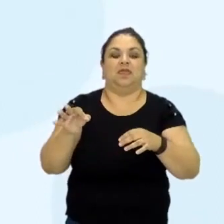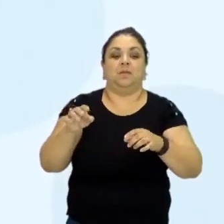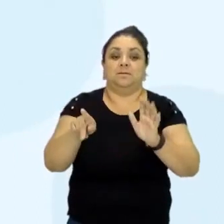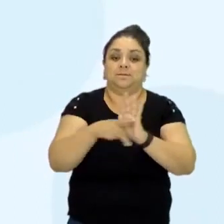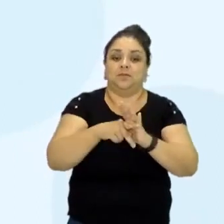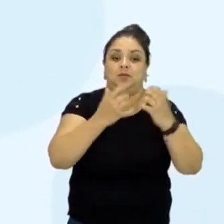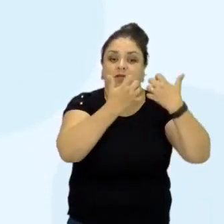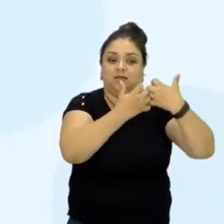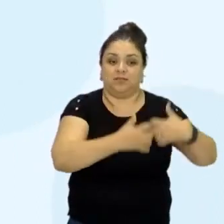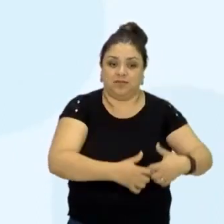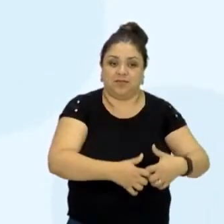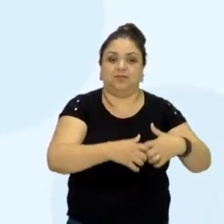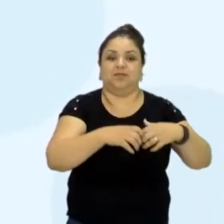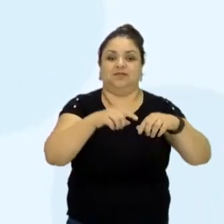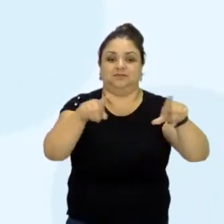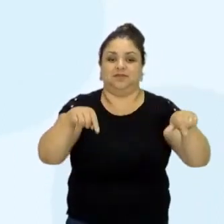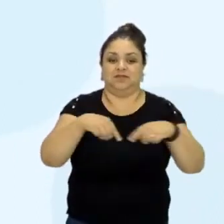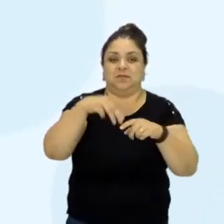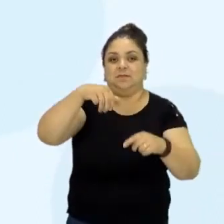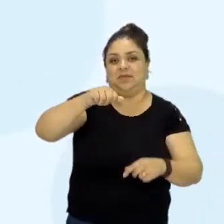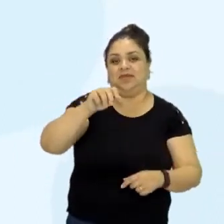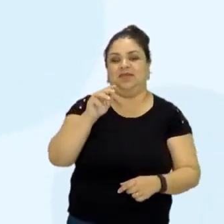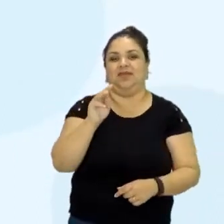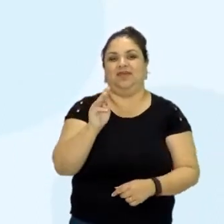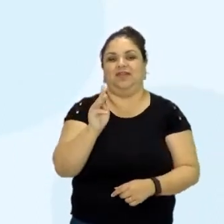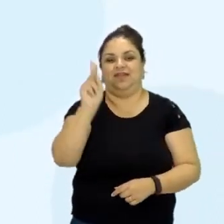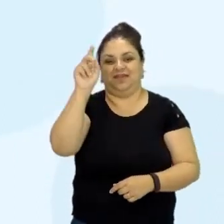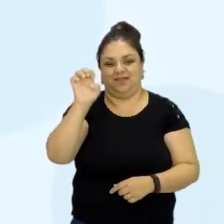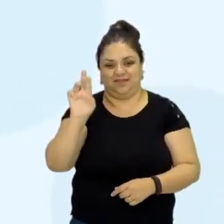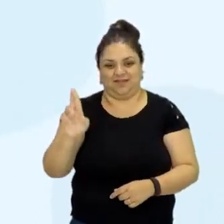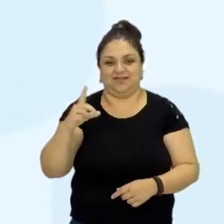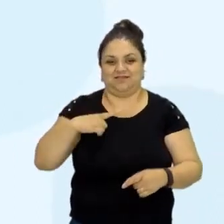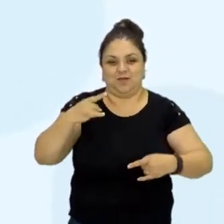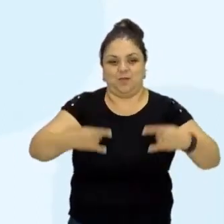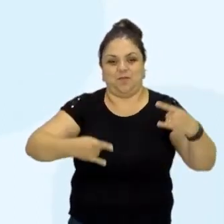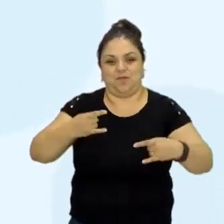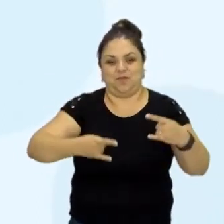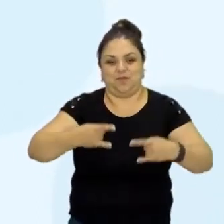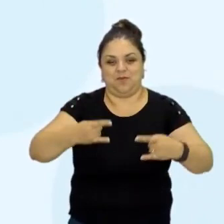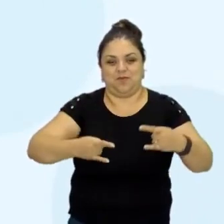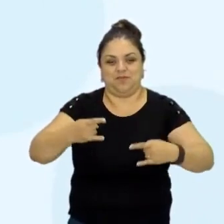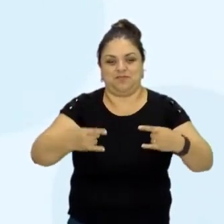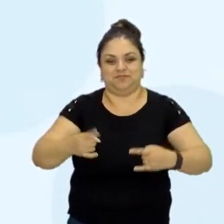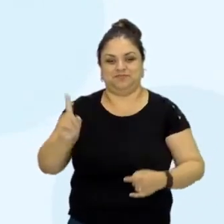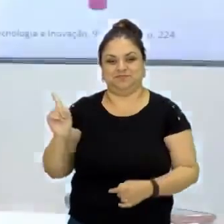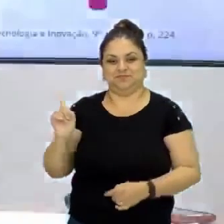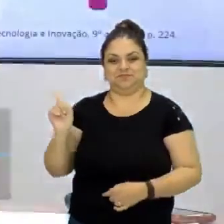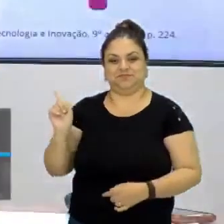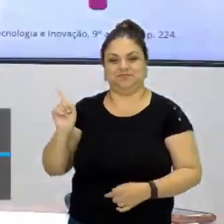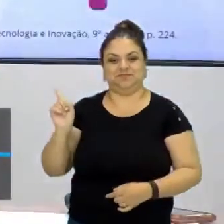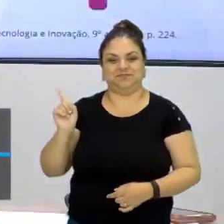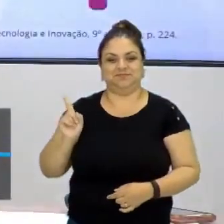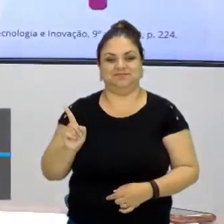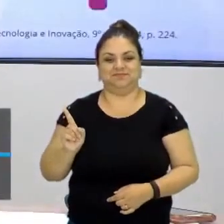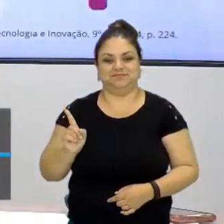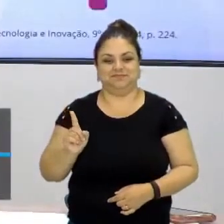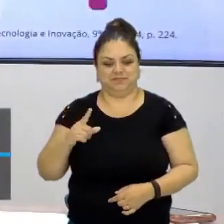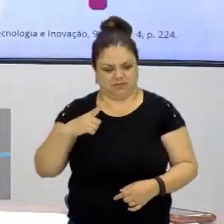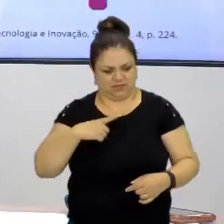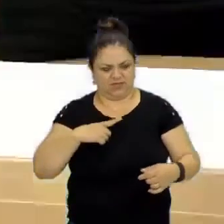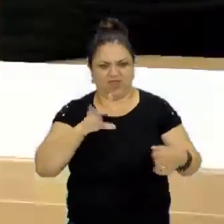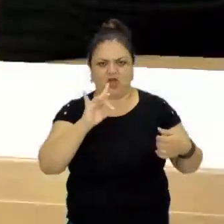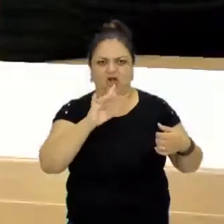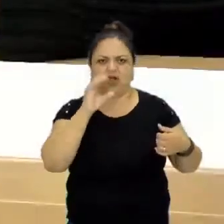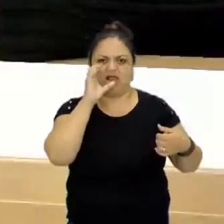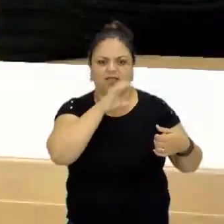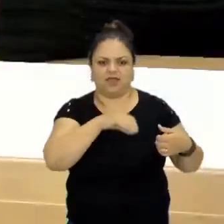no espaço Maker. Temos o nosso robozinho maravilhoso, a cola quente que já está funcionando. Já deu para perceber, né,